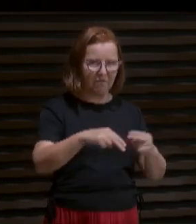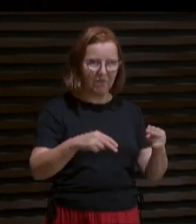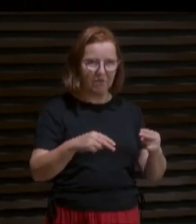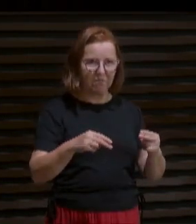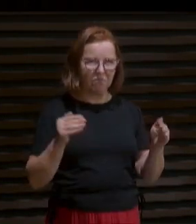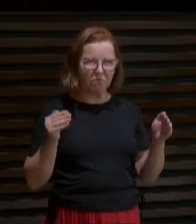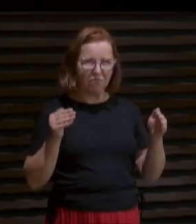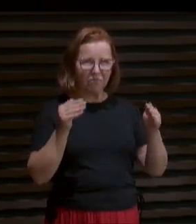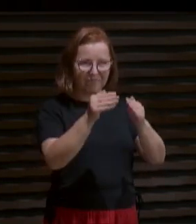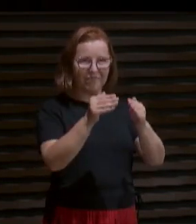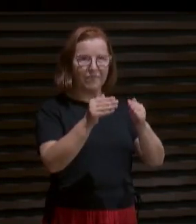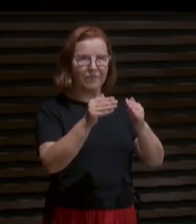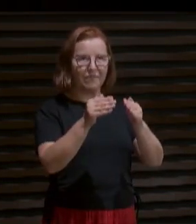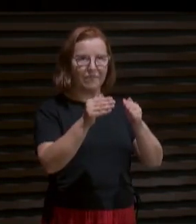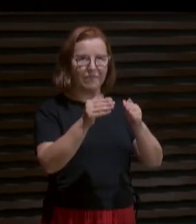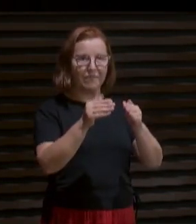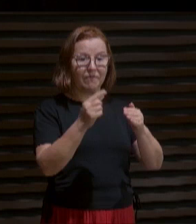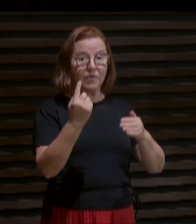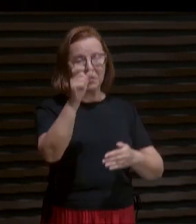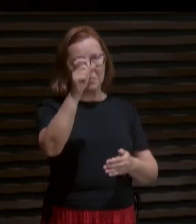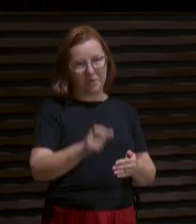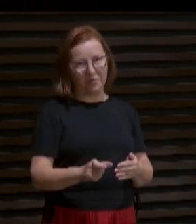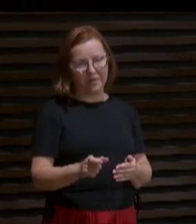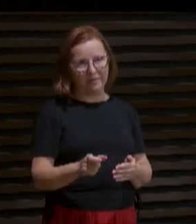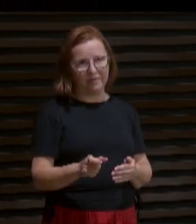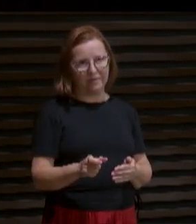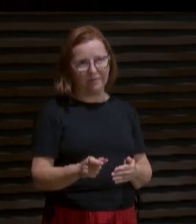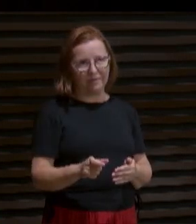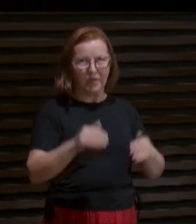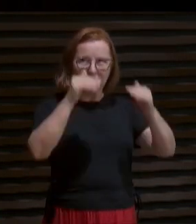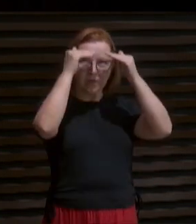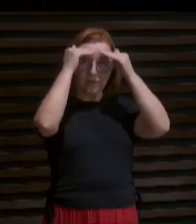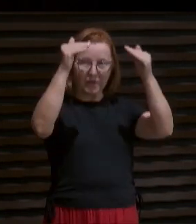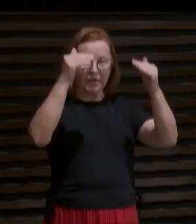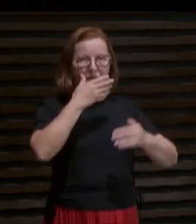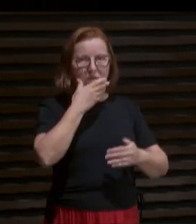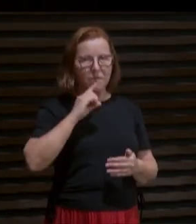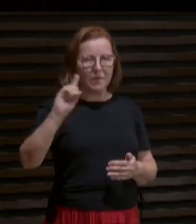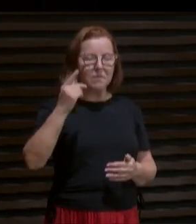toda a incumbência do Pai para salvar um povo,